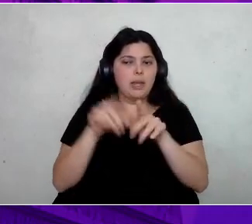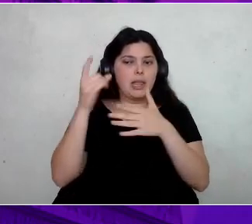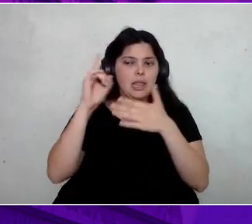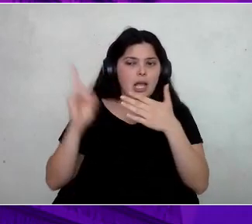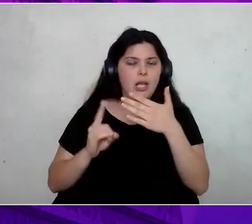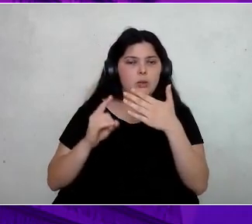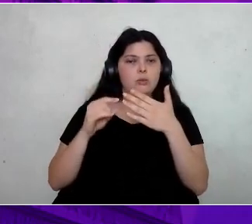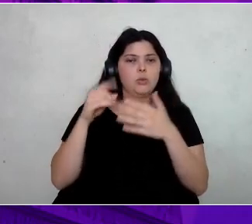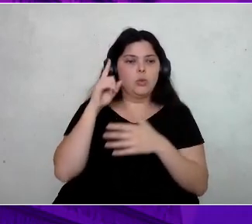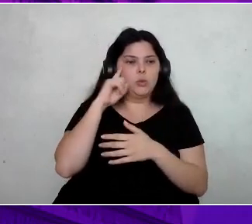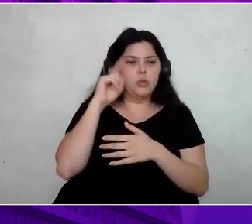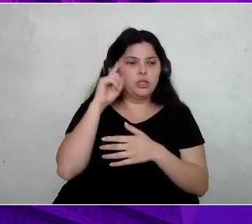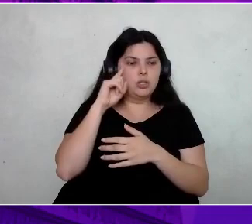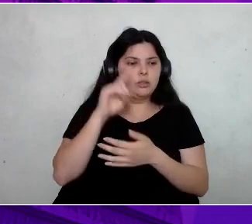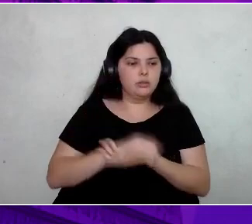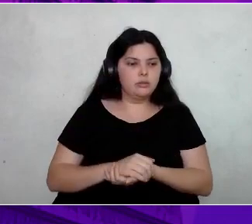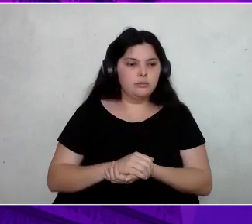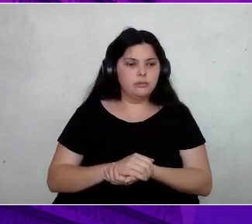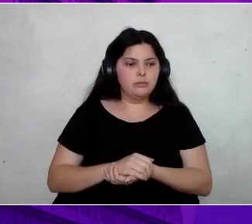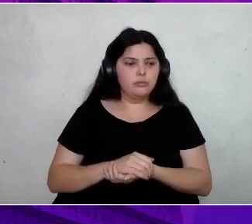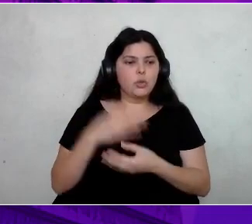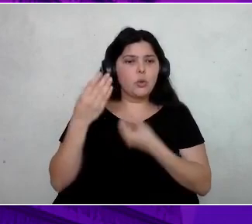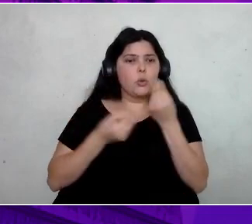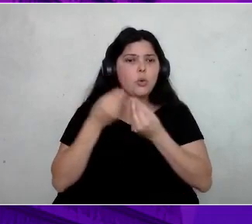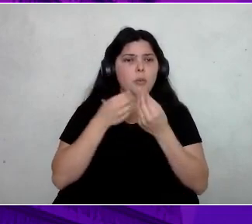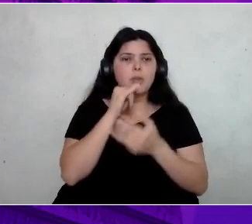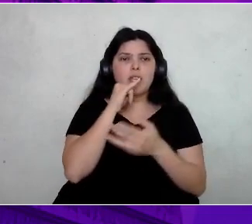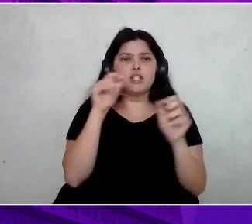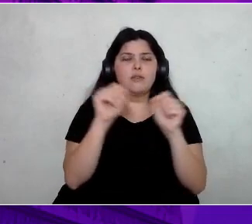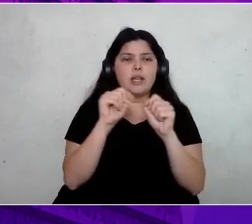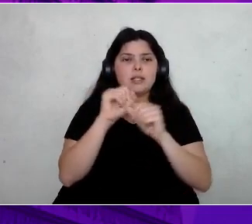diariamente. Como é que eu testo isso, gente?